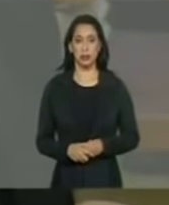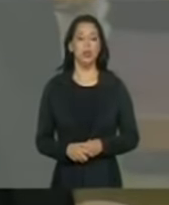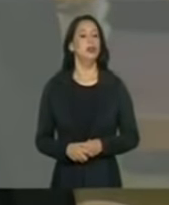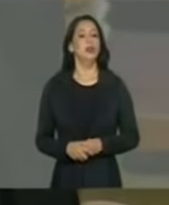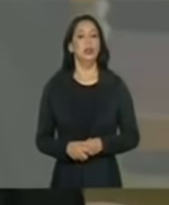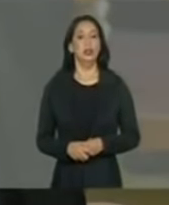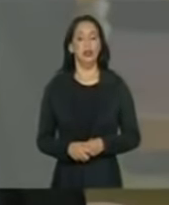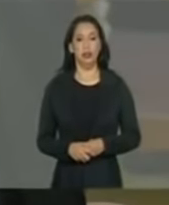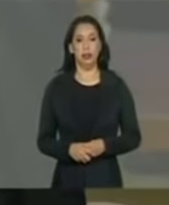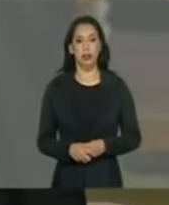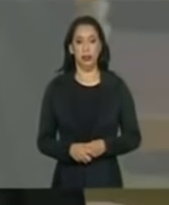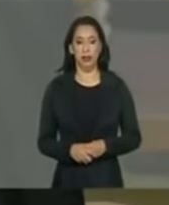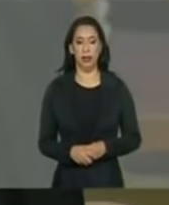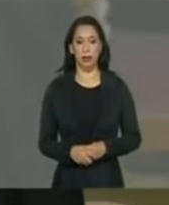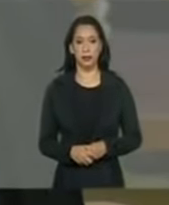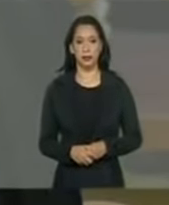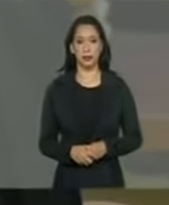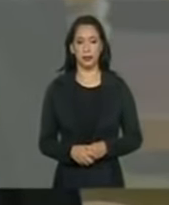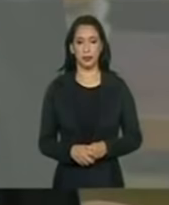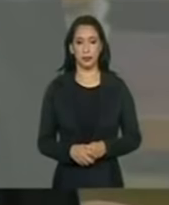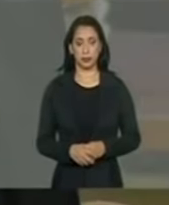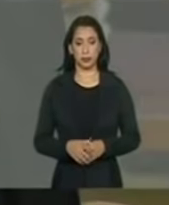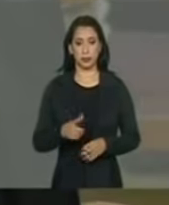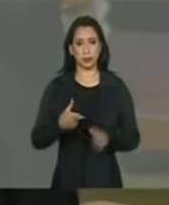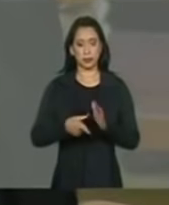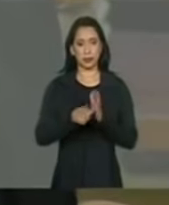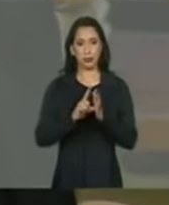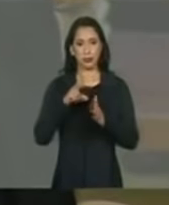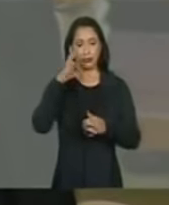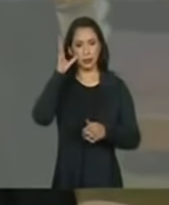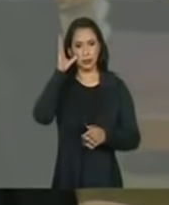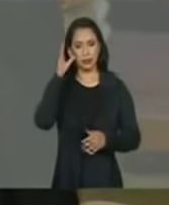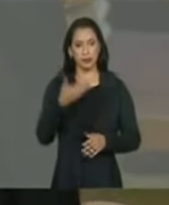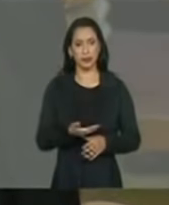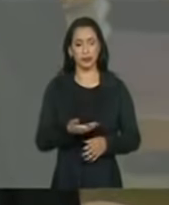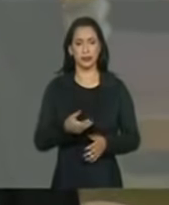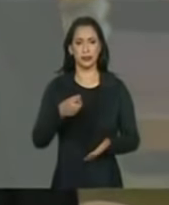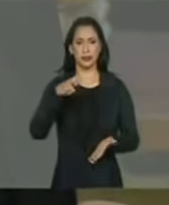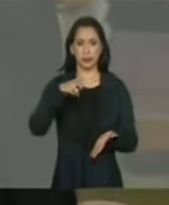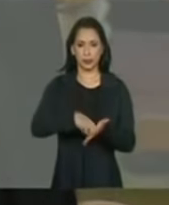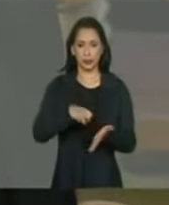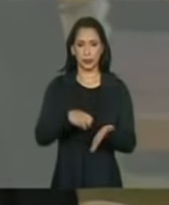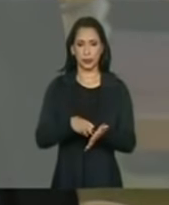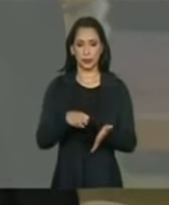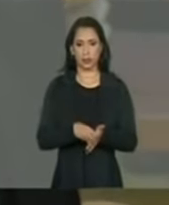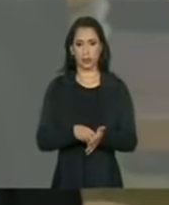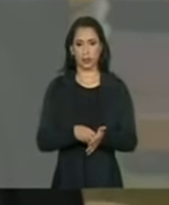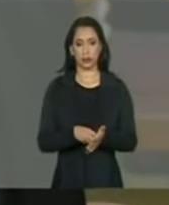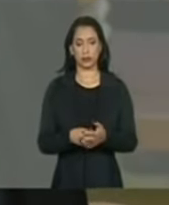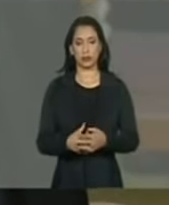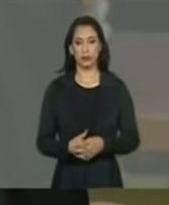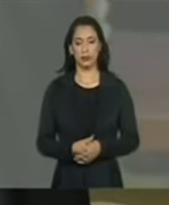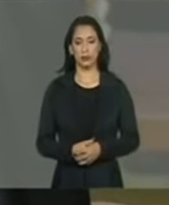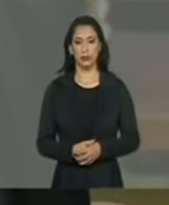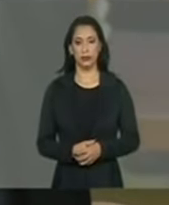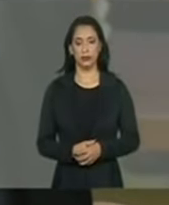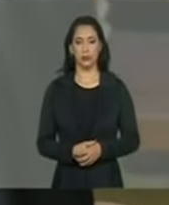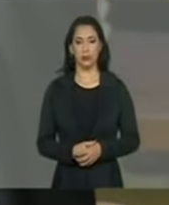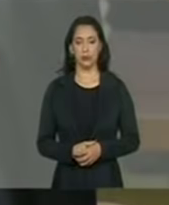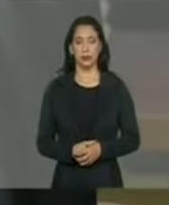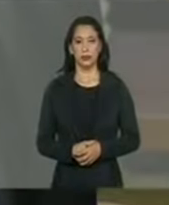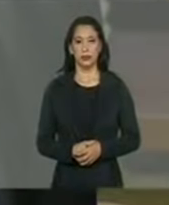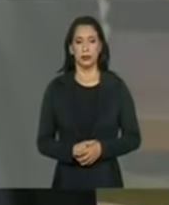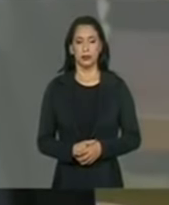antes do trânsito em julgado da decisão condenatória precedentes o